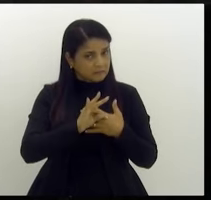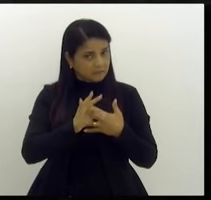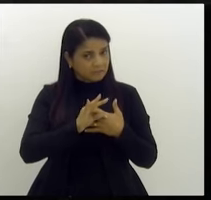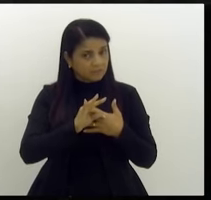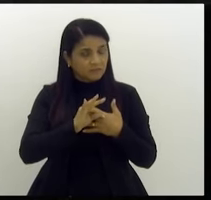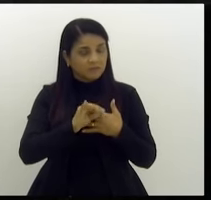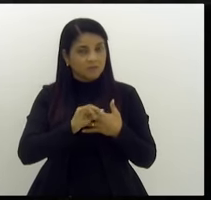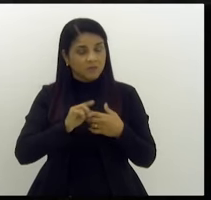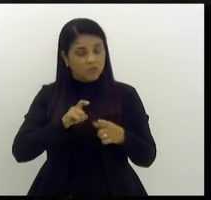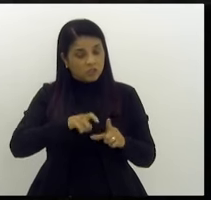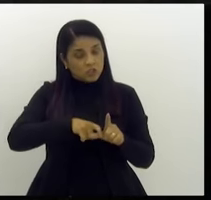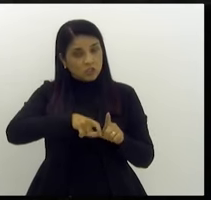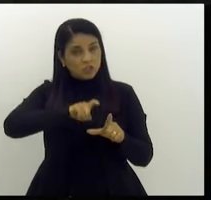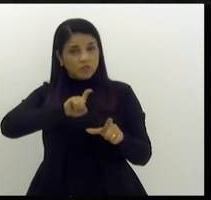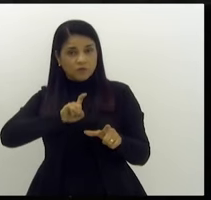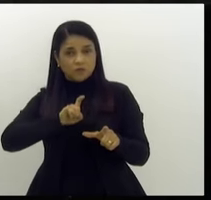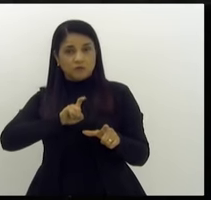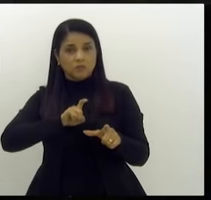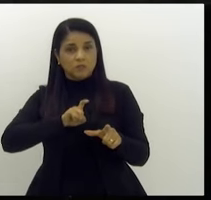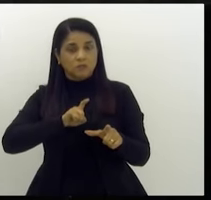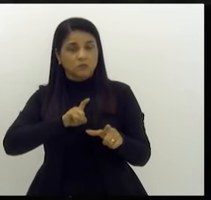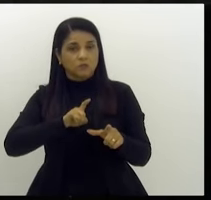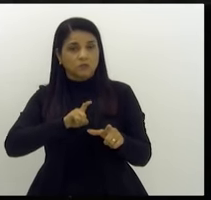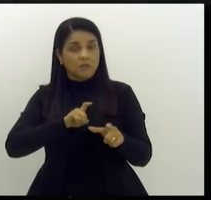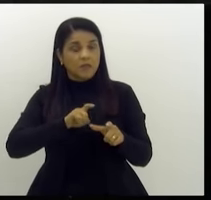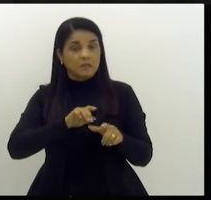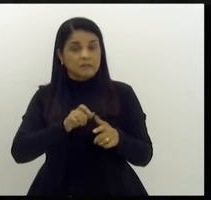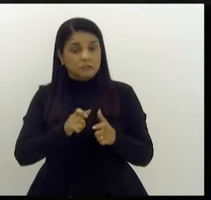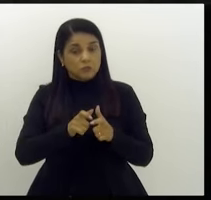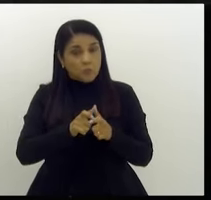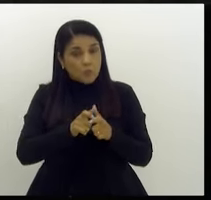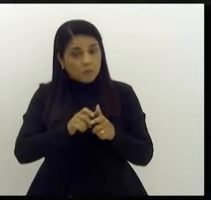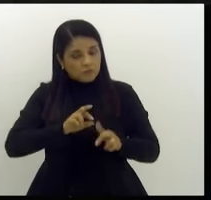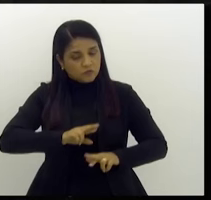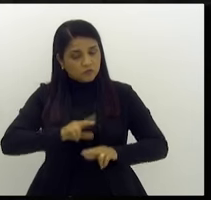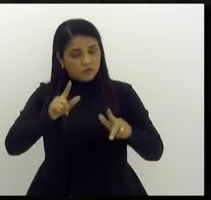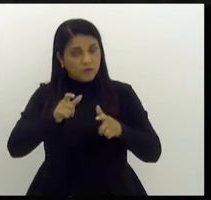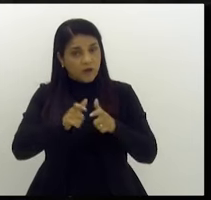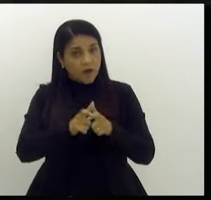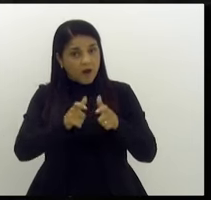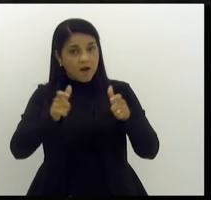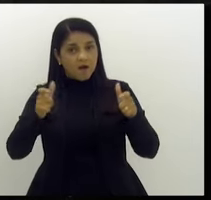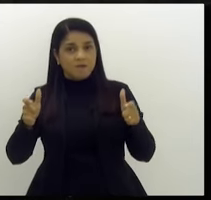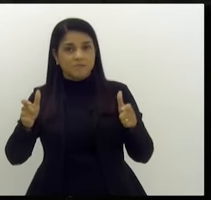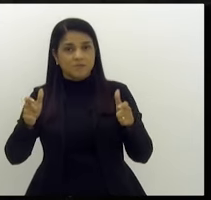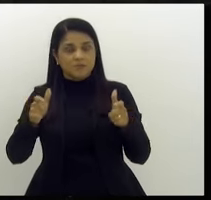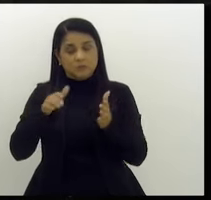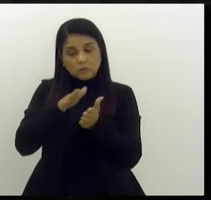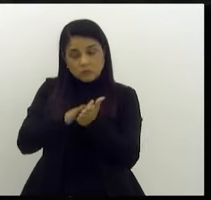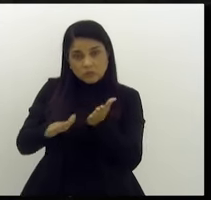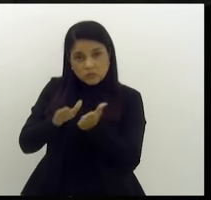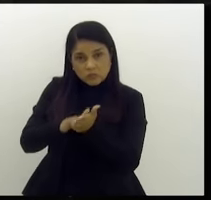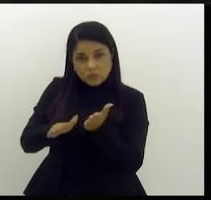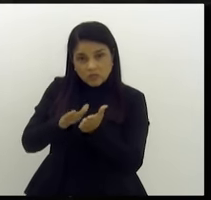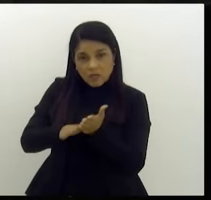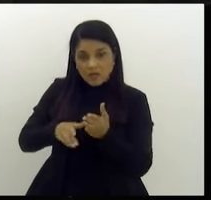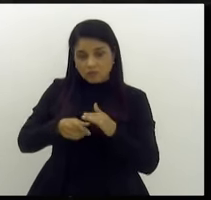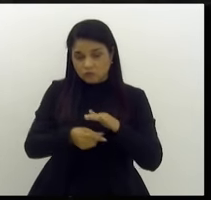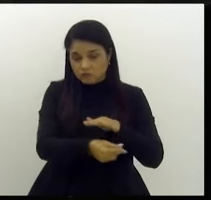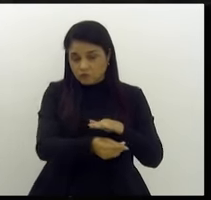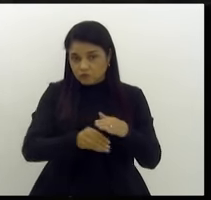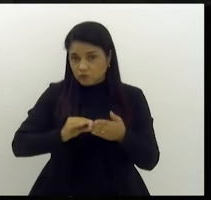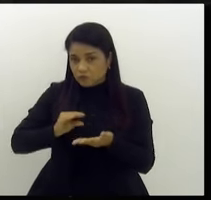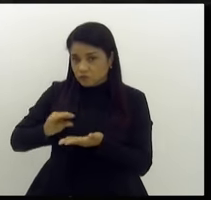de uma desvinculação e sim de uma ampliação da possibilidade de gastos dos Fundos muito